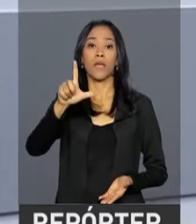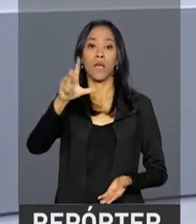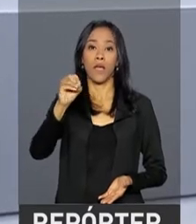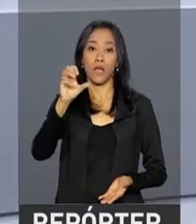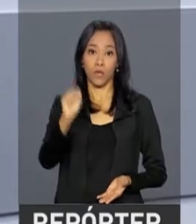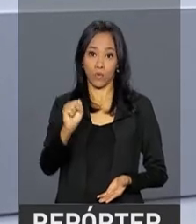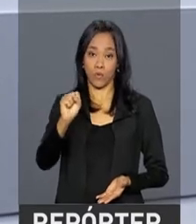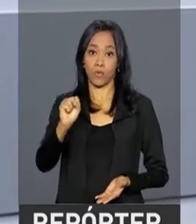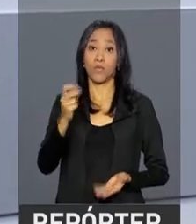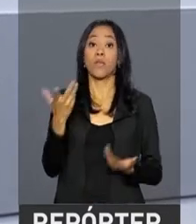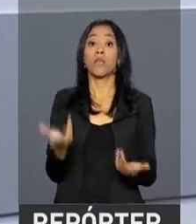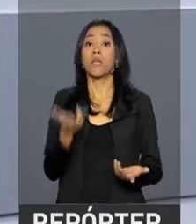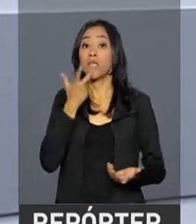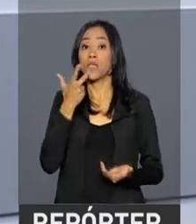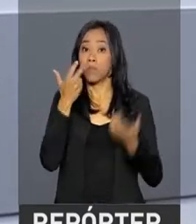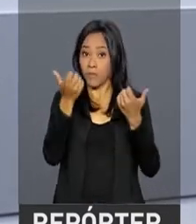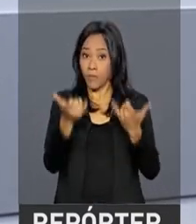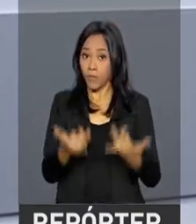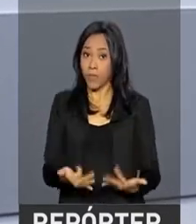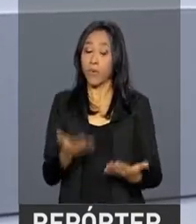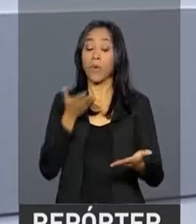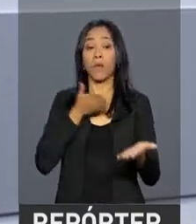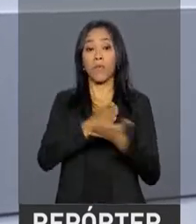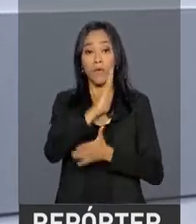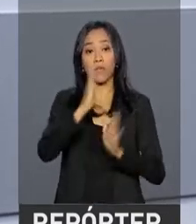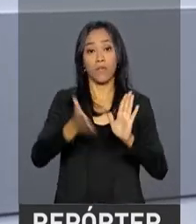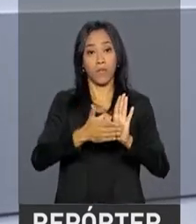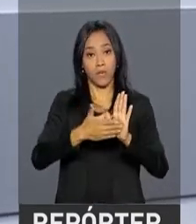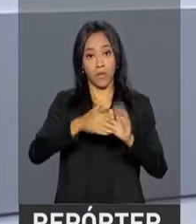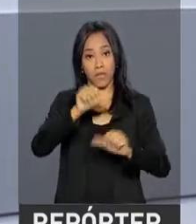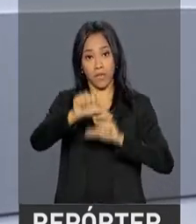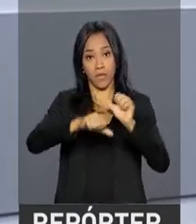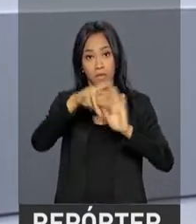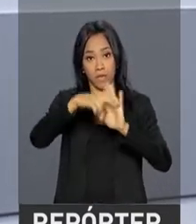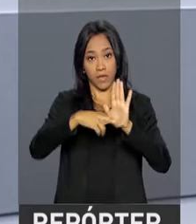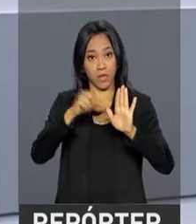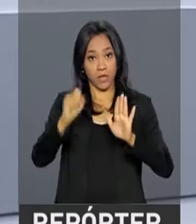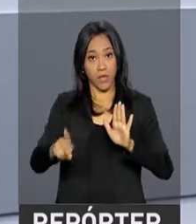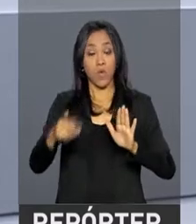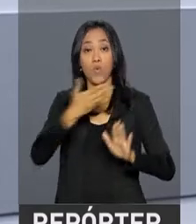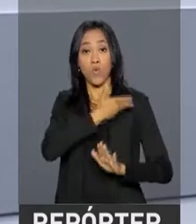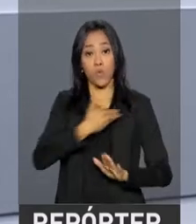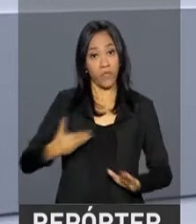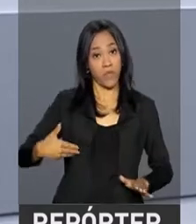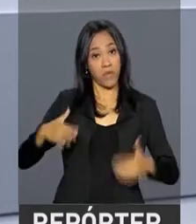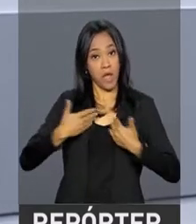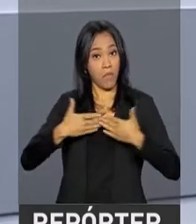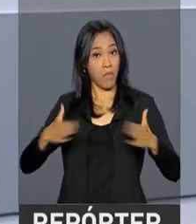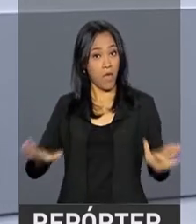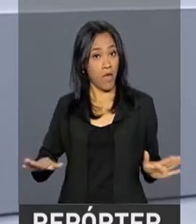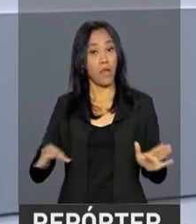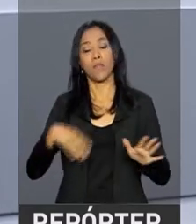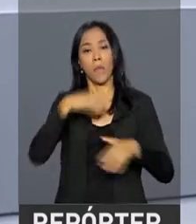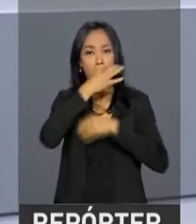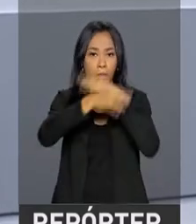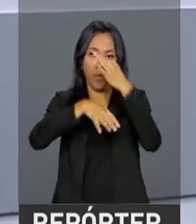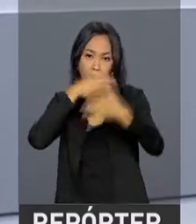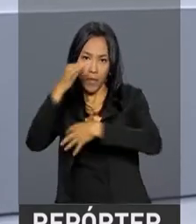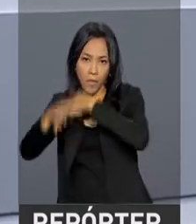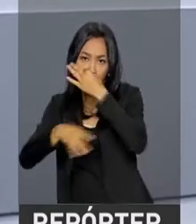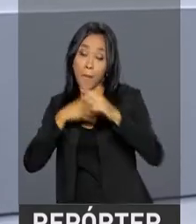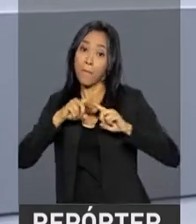da votação da reforma da Previdência, o governo está aberto a negociações sobre a matéria, desde que as propostas obedeçam critérios